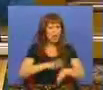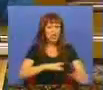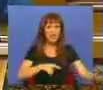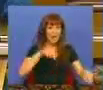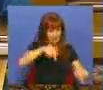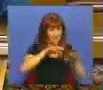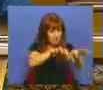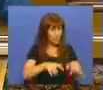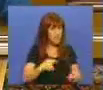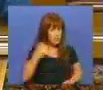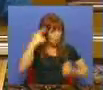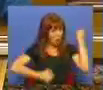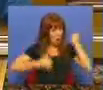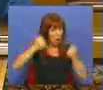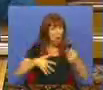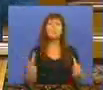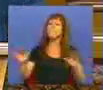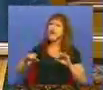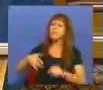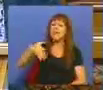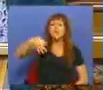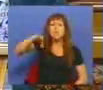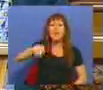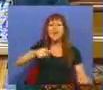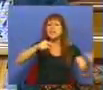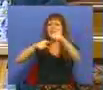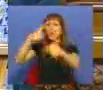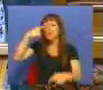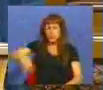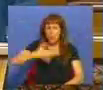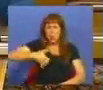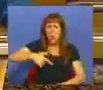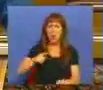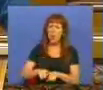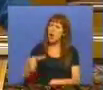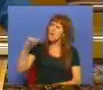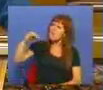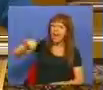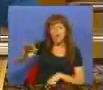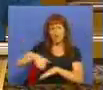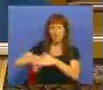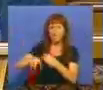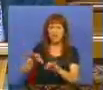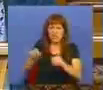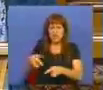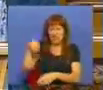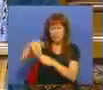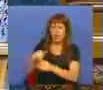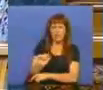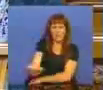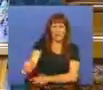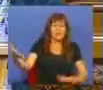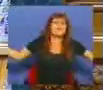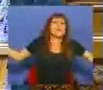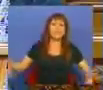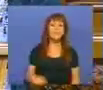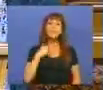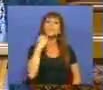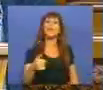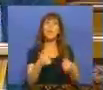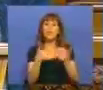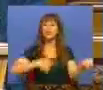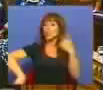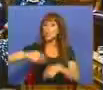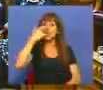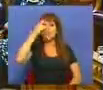deste Parlamento que o contesta. Há muitos socialistas revoltados com o que o PS está a fazer com o seu voto. E é com a voz de toda esta